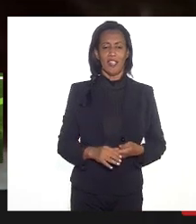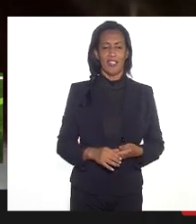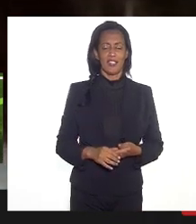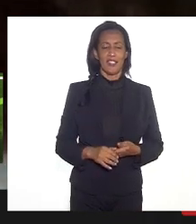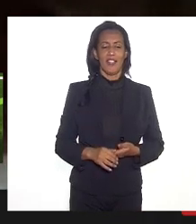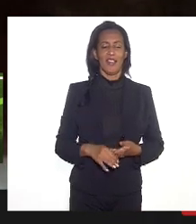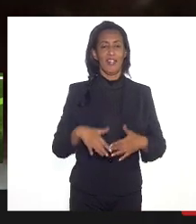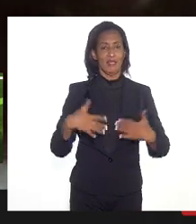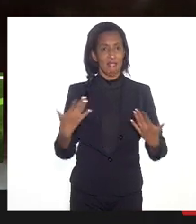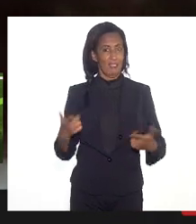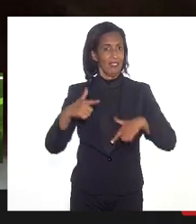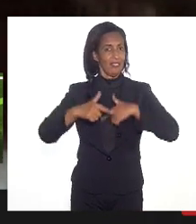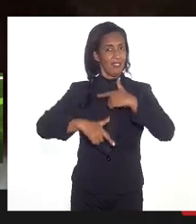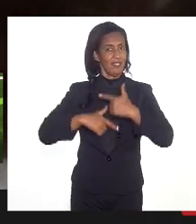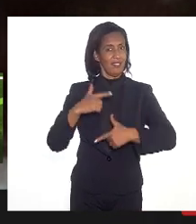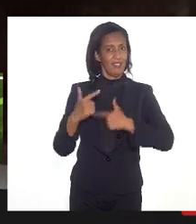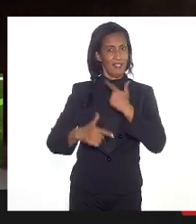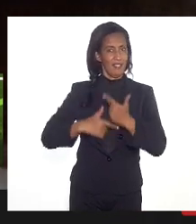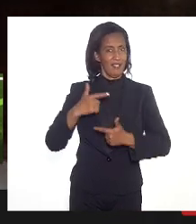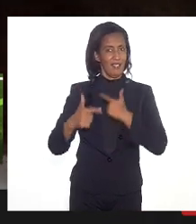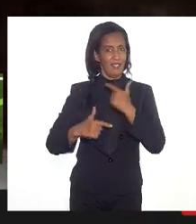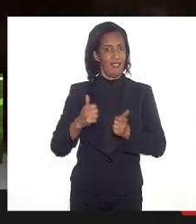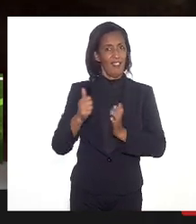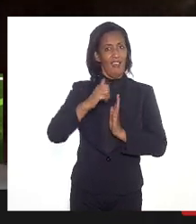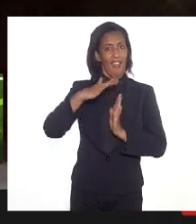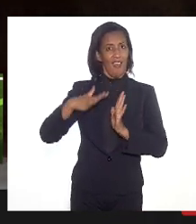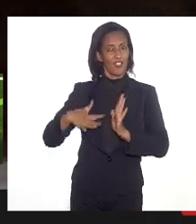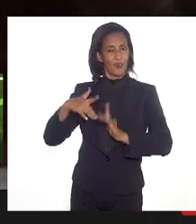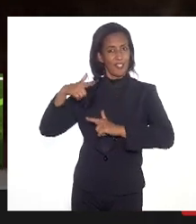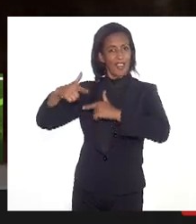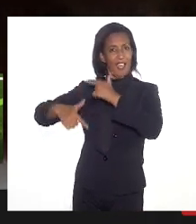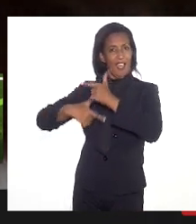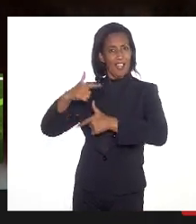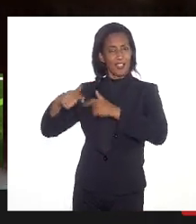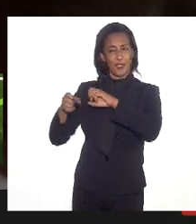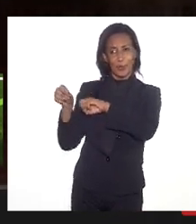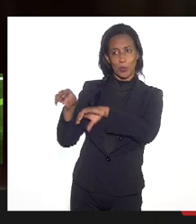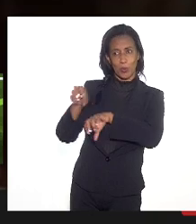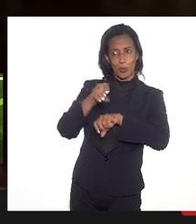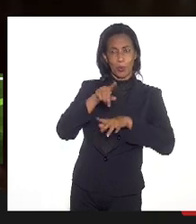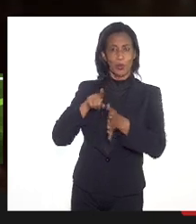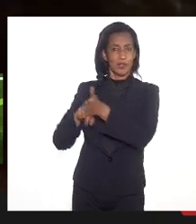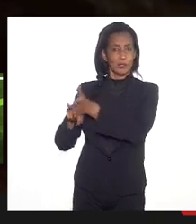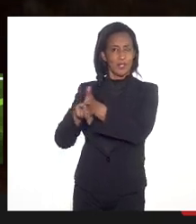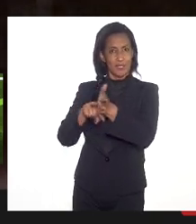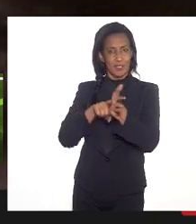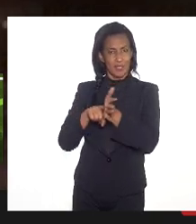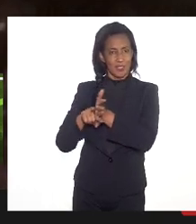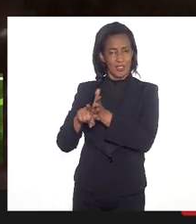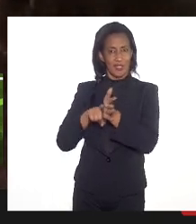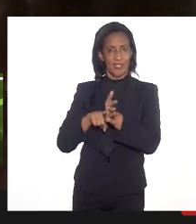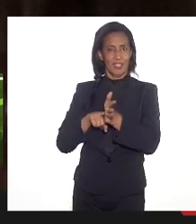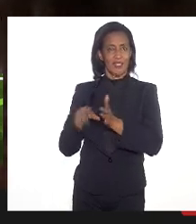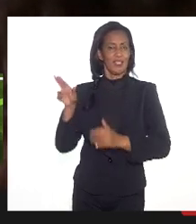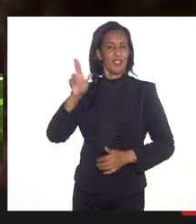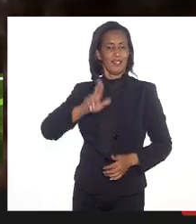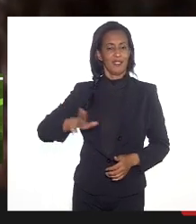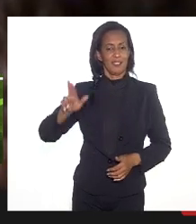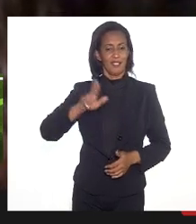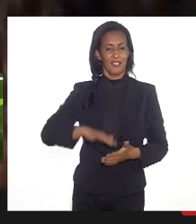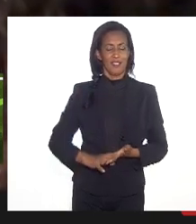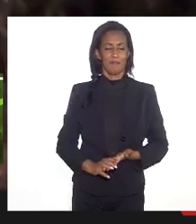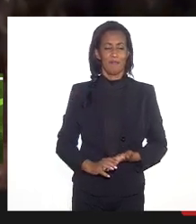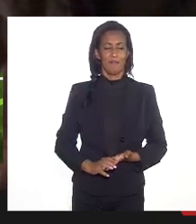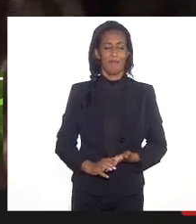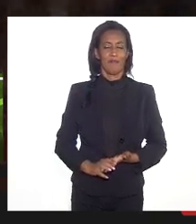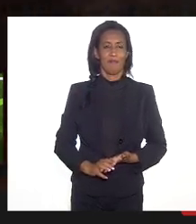atuado nas atividades de ensino, de pesquisa e extensão da universidade. Então, eu quero